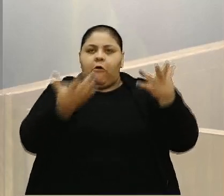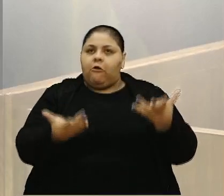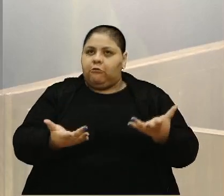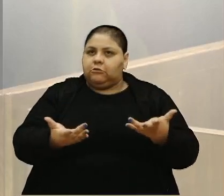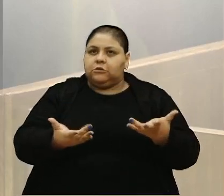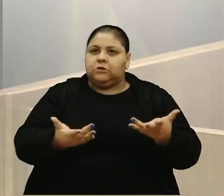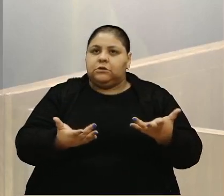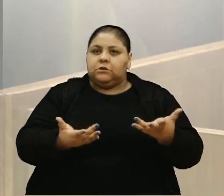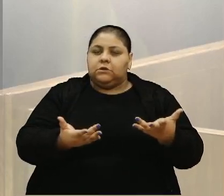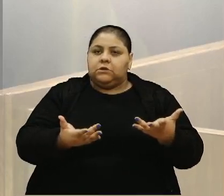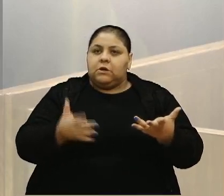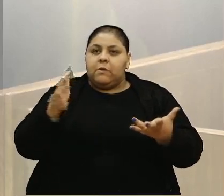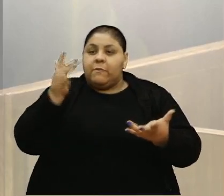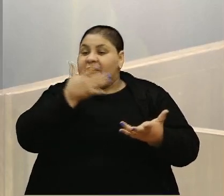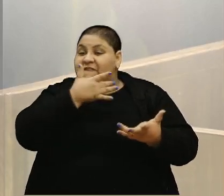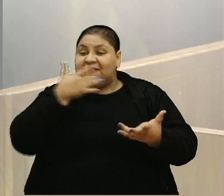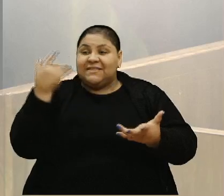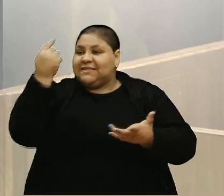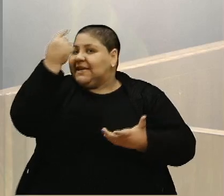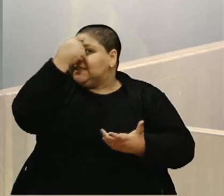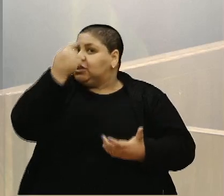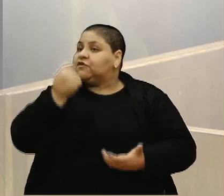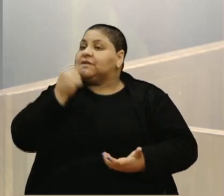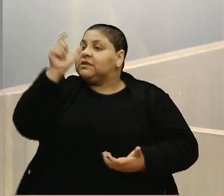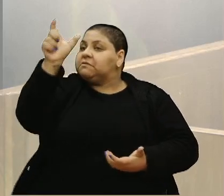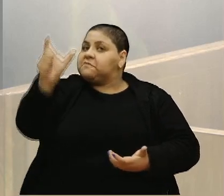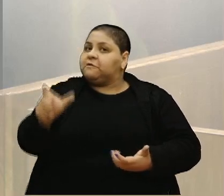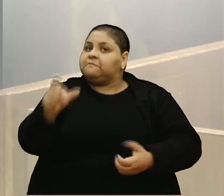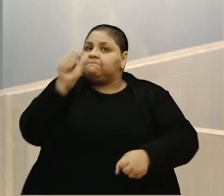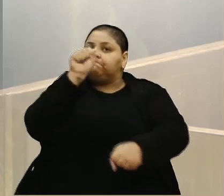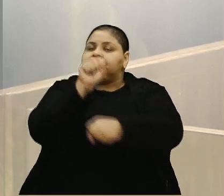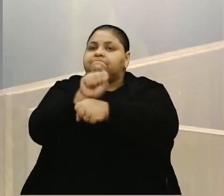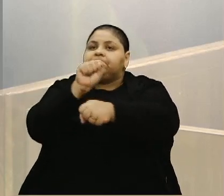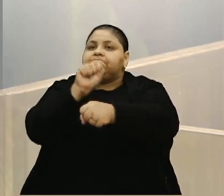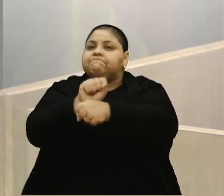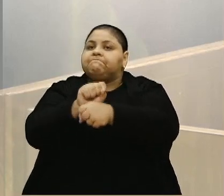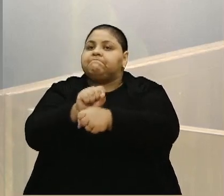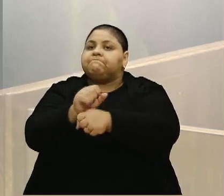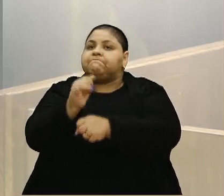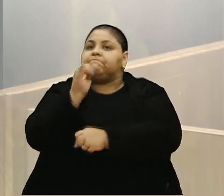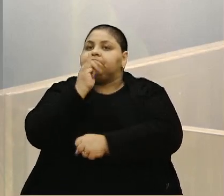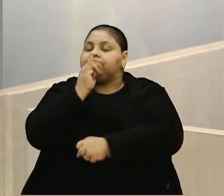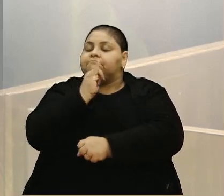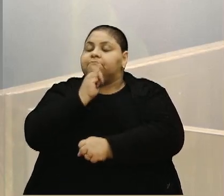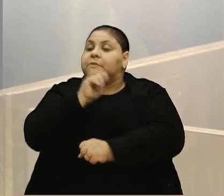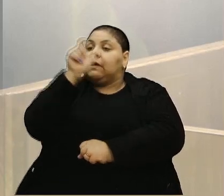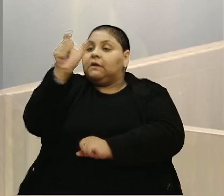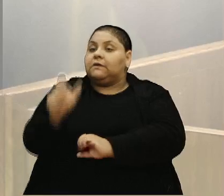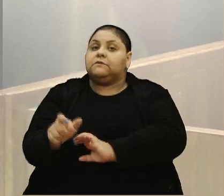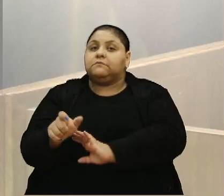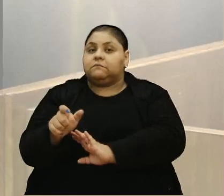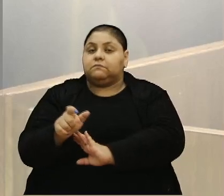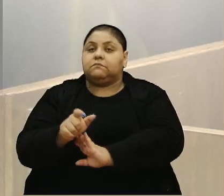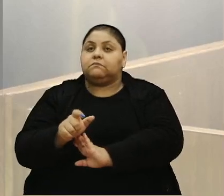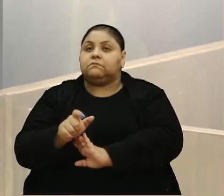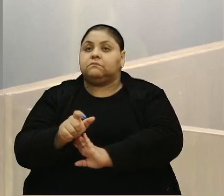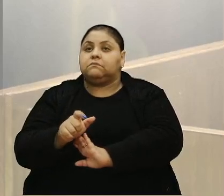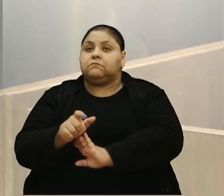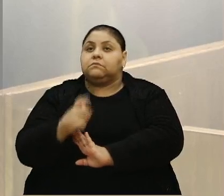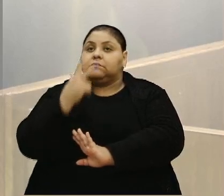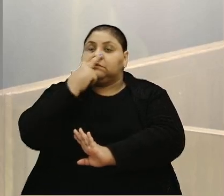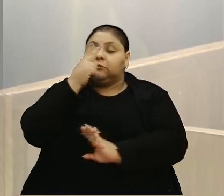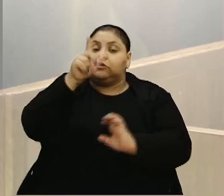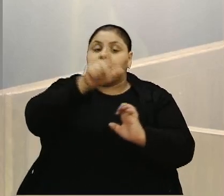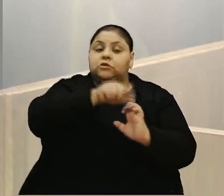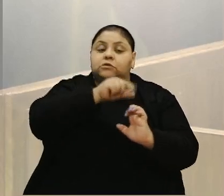para possibilitar a identificação. Esperamos que esse caso sirva de exemplo para que as pessoas, bem como as empresas,